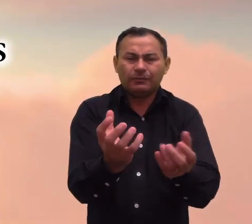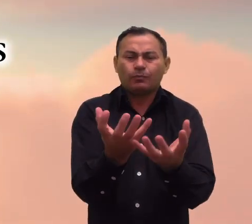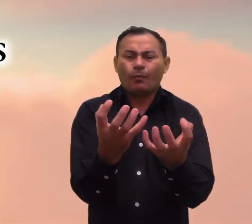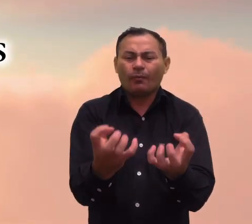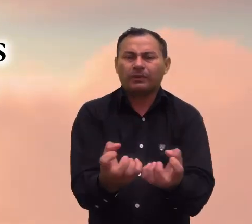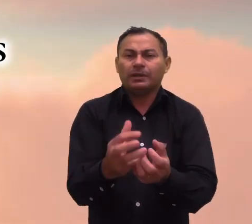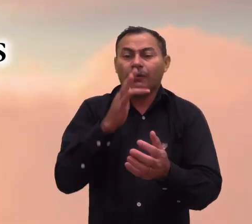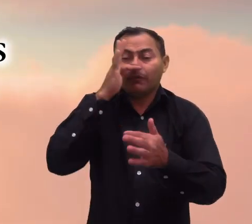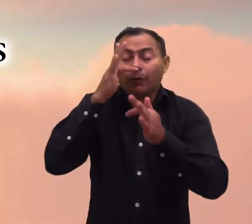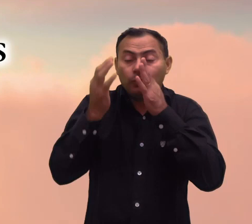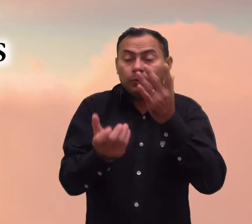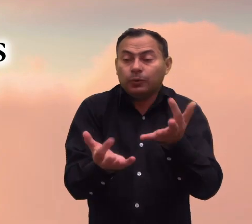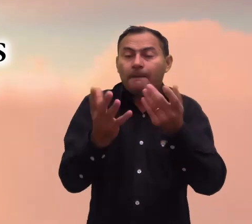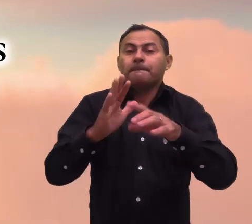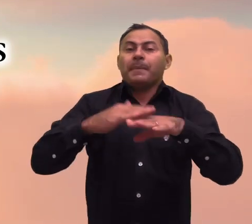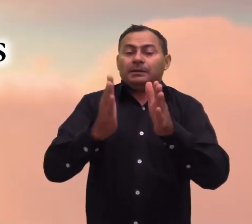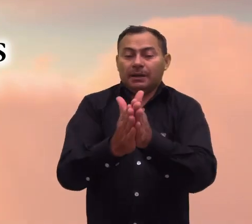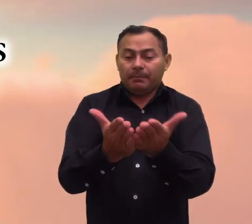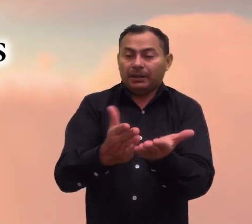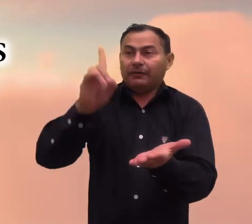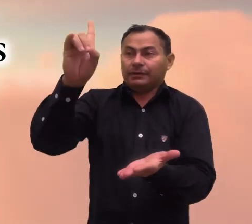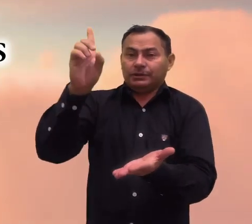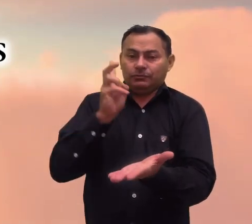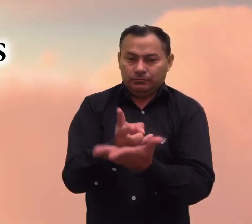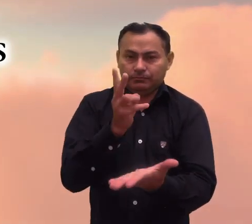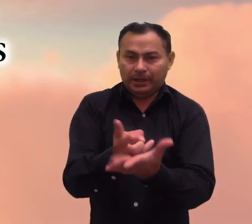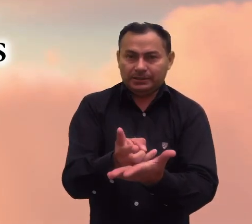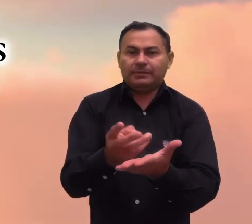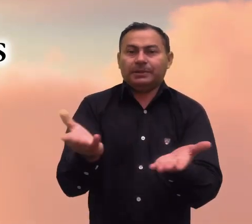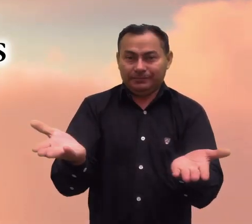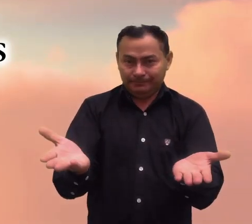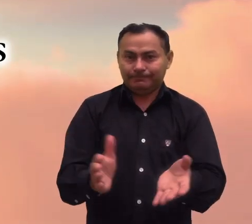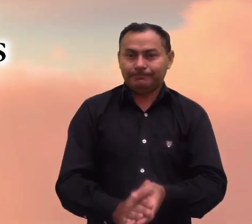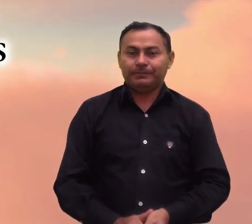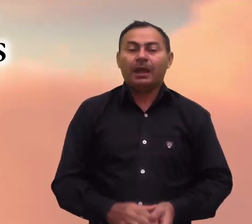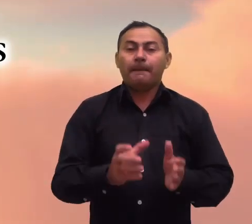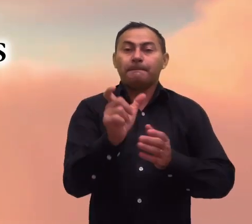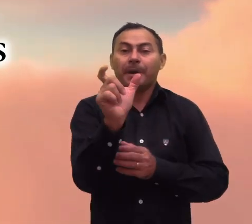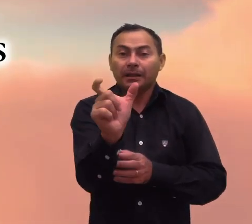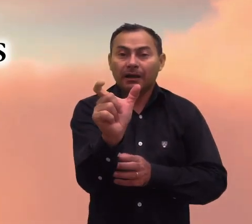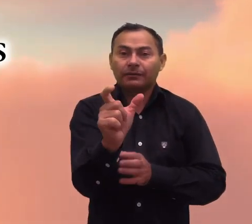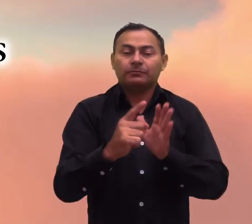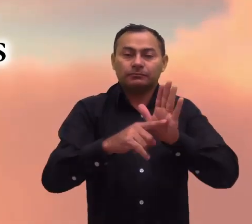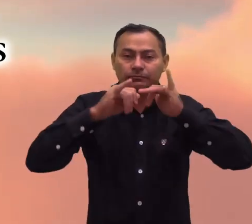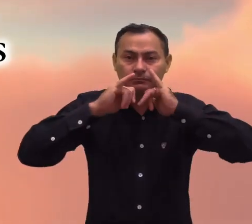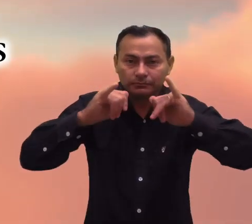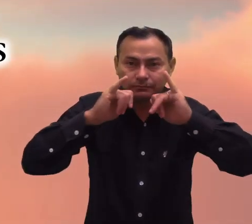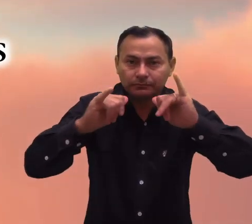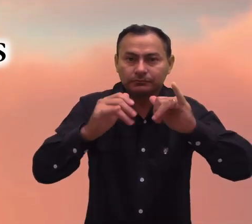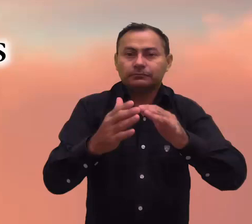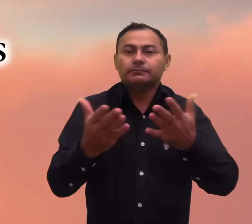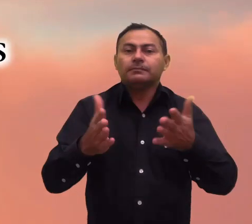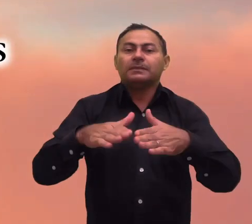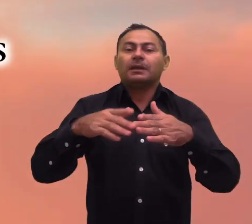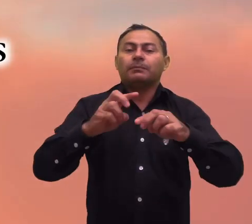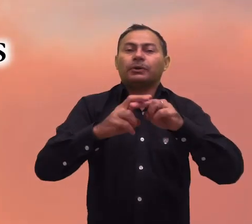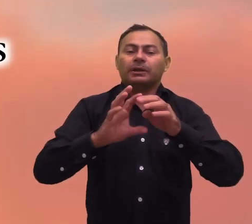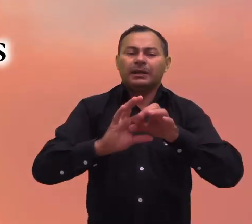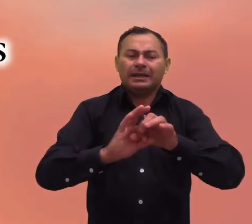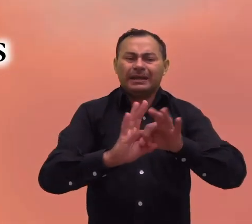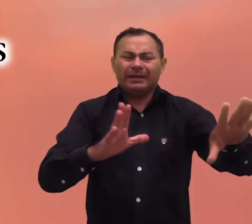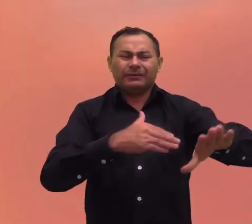relva murcha e cai a sua flor, mas a palavra do Senhor permanece para sempre. Essa é a palavra que lhes foi